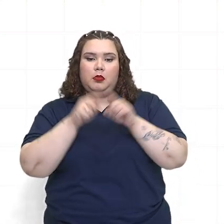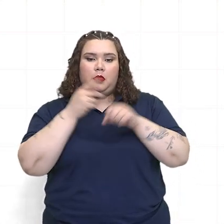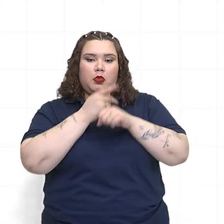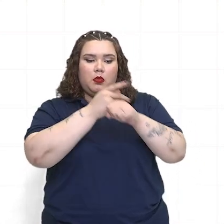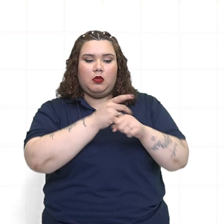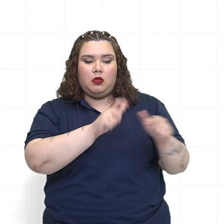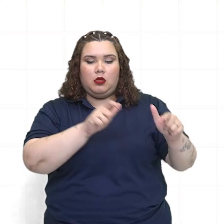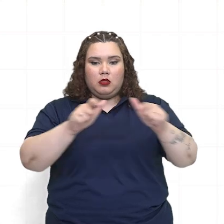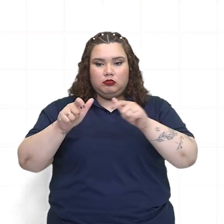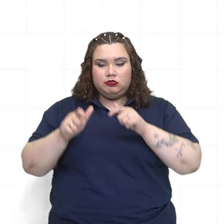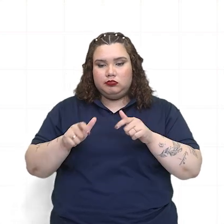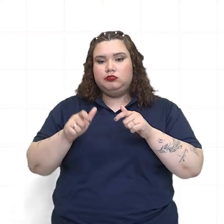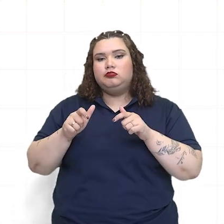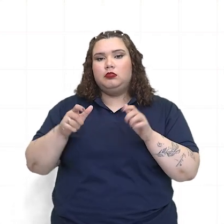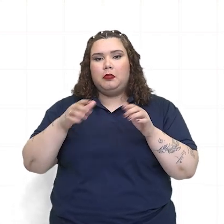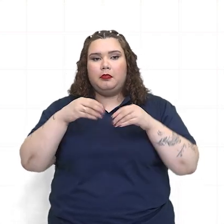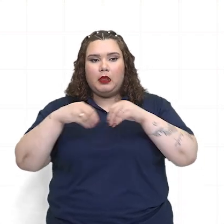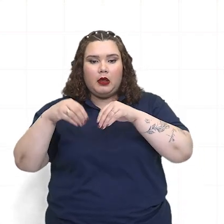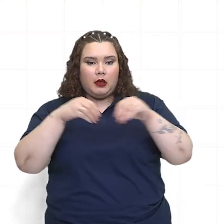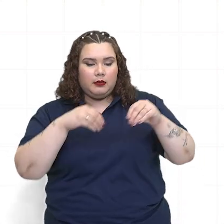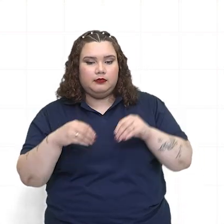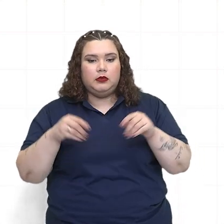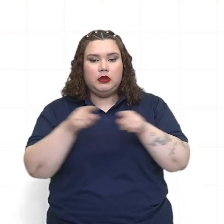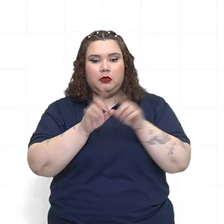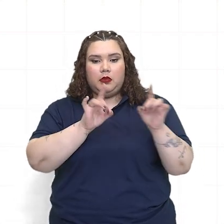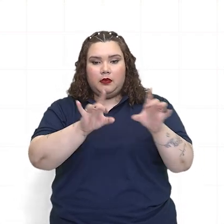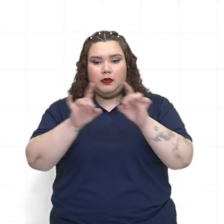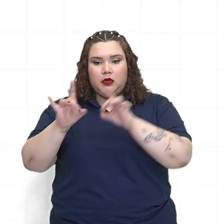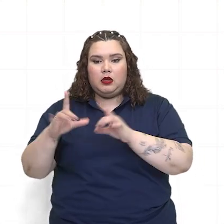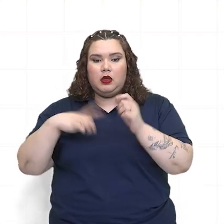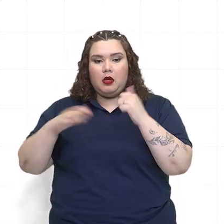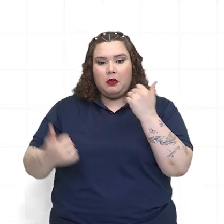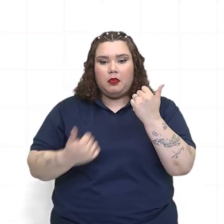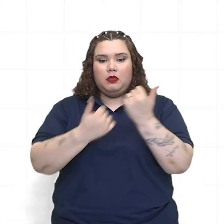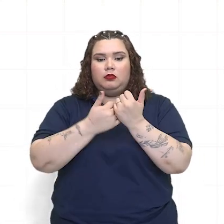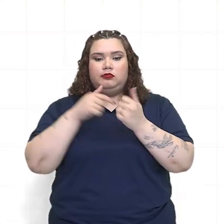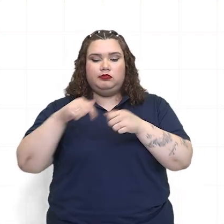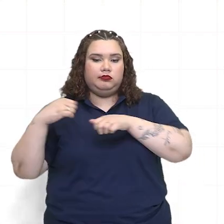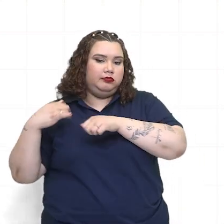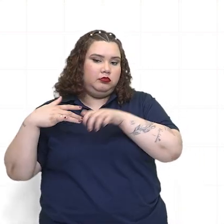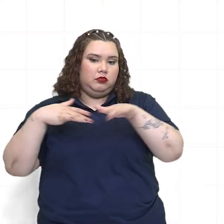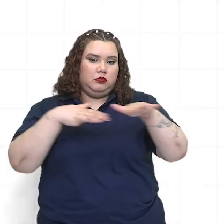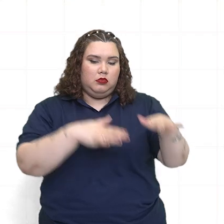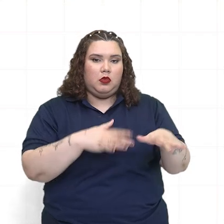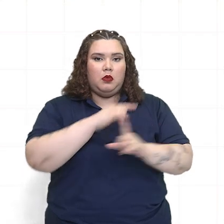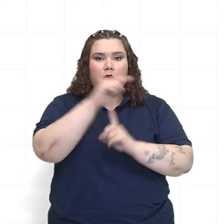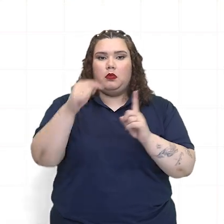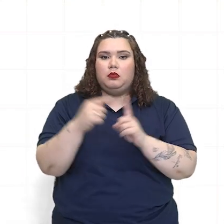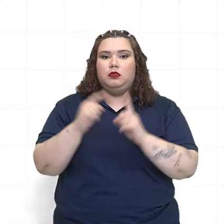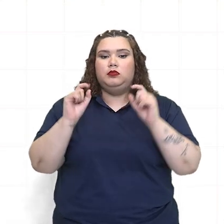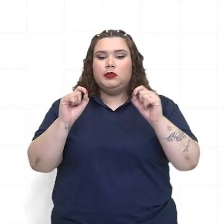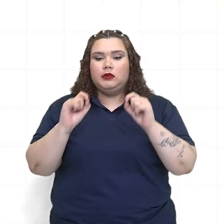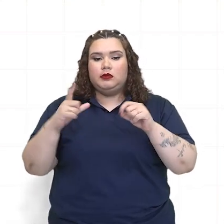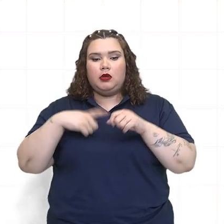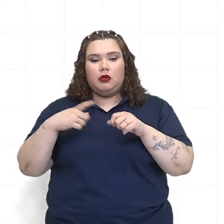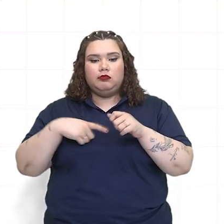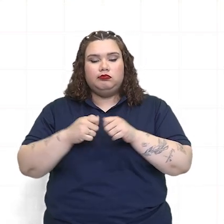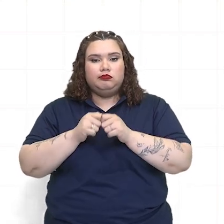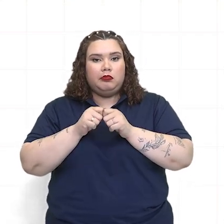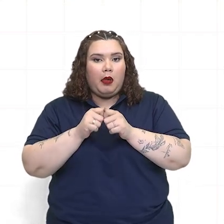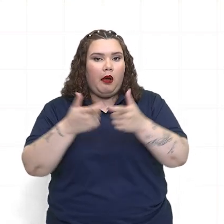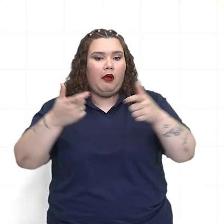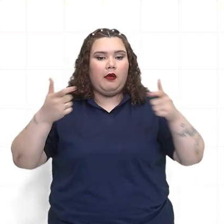e buscavam terras, propriedades. Os comerciantes passaram a apoiar essas expedições com a intenção